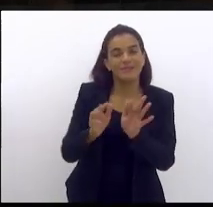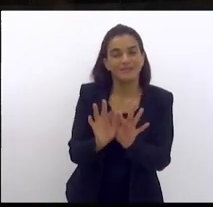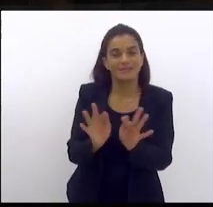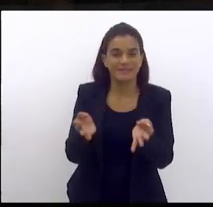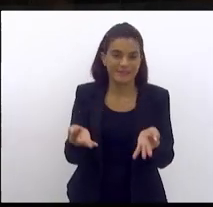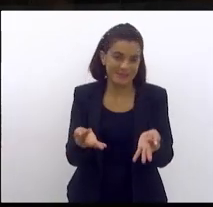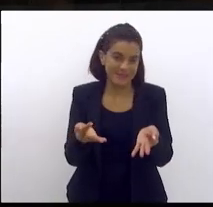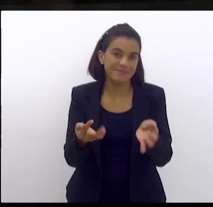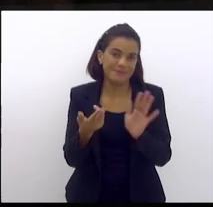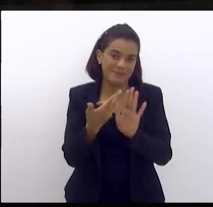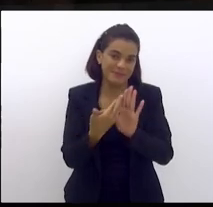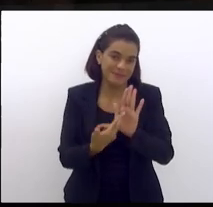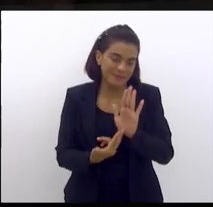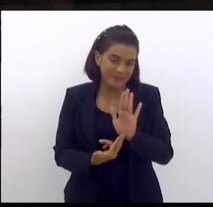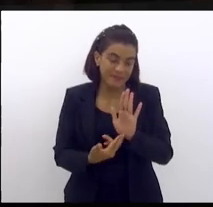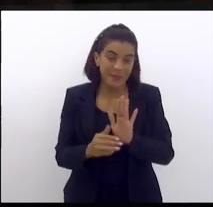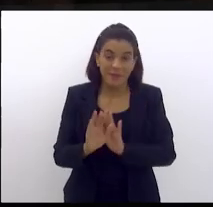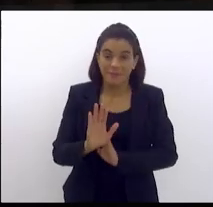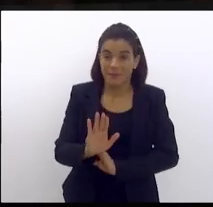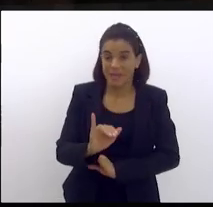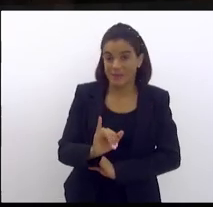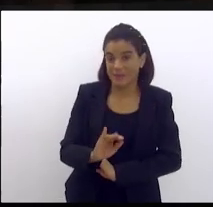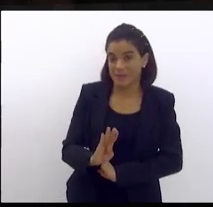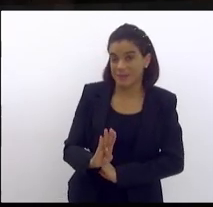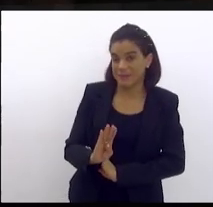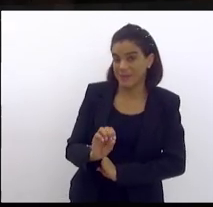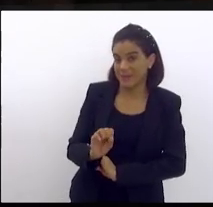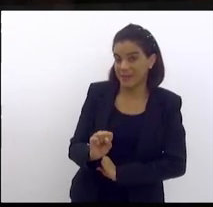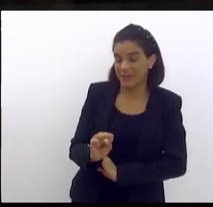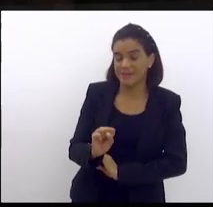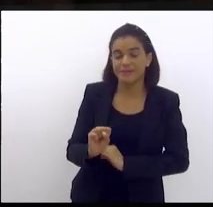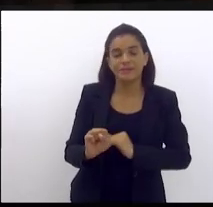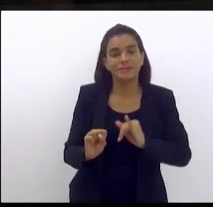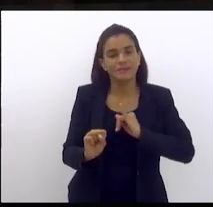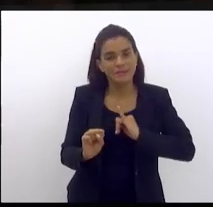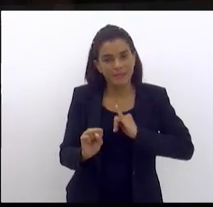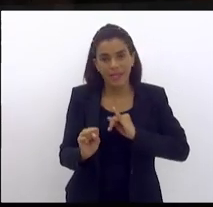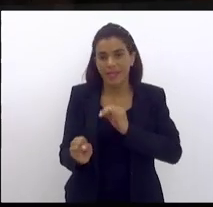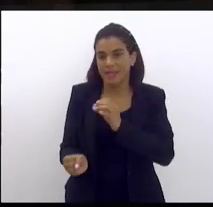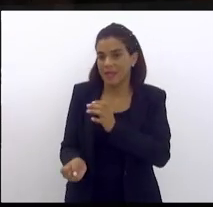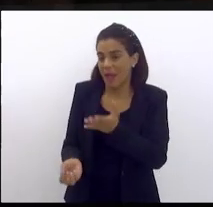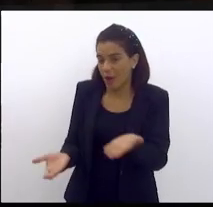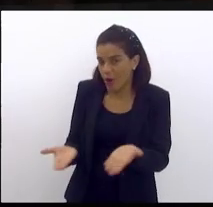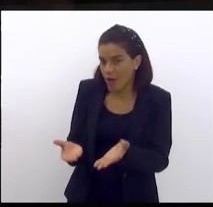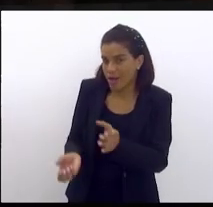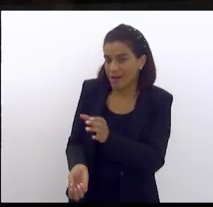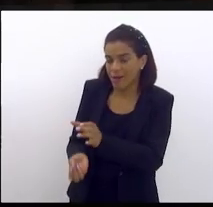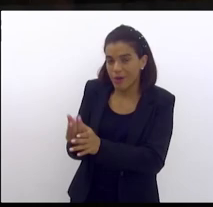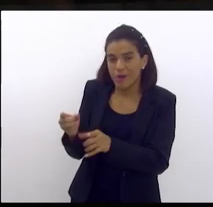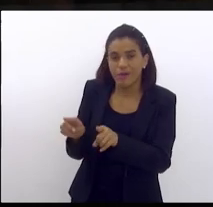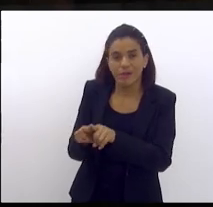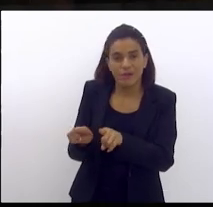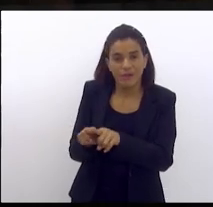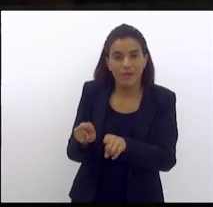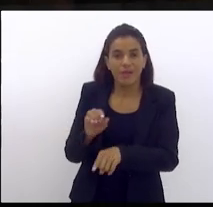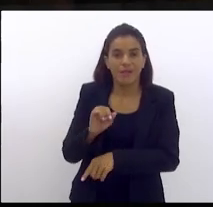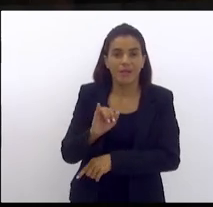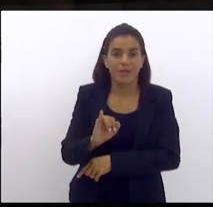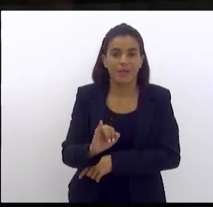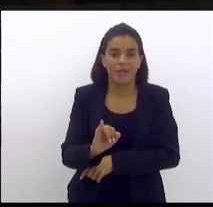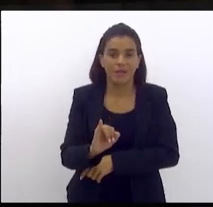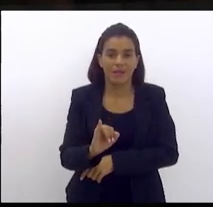tributárias Mas além do ibs tá se criando o CBS a nível de